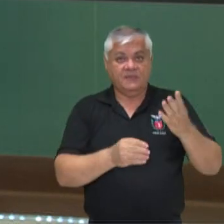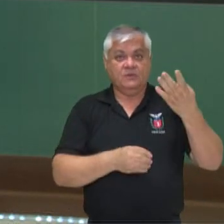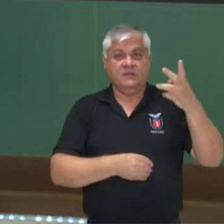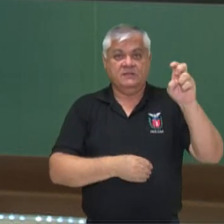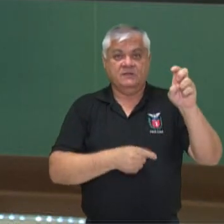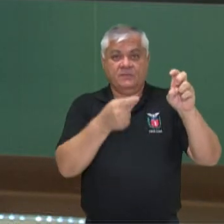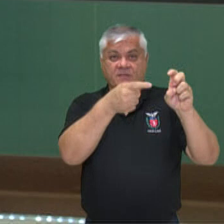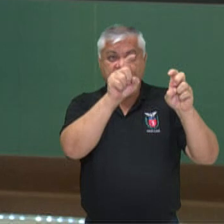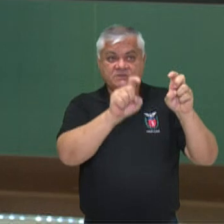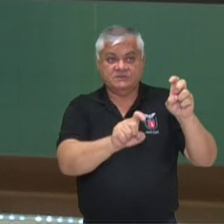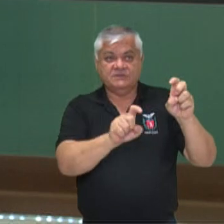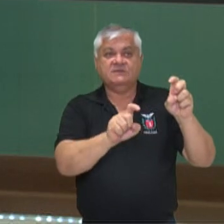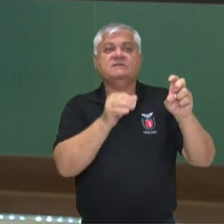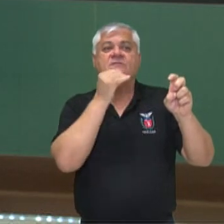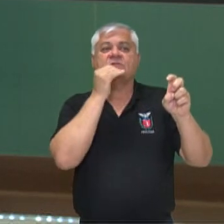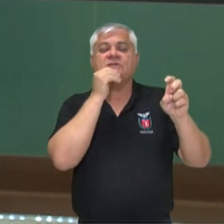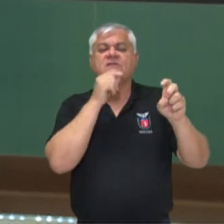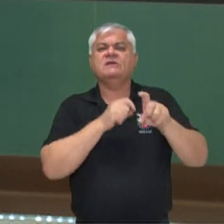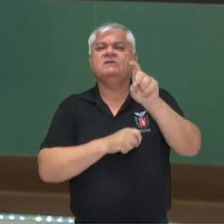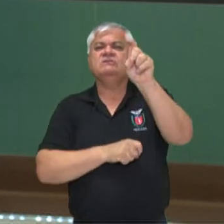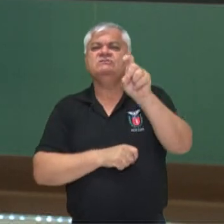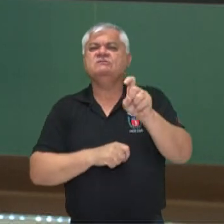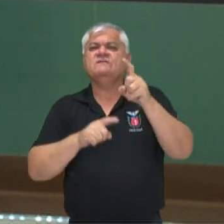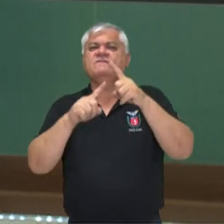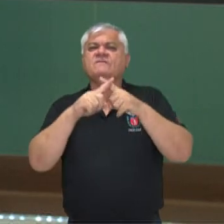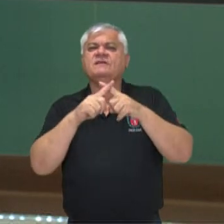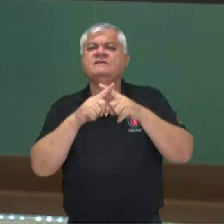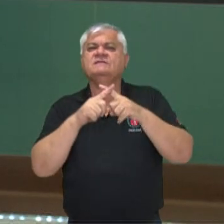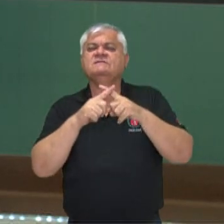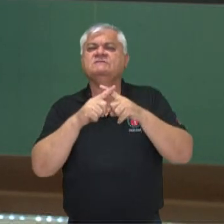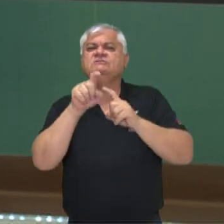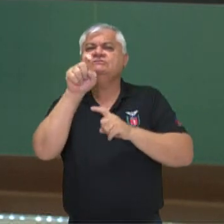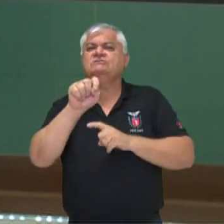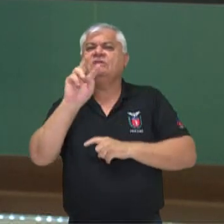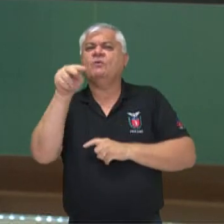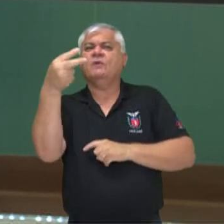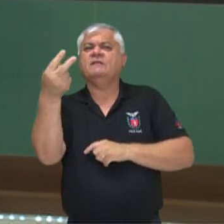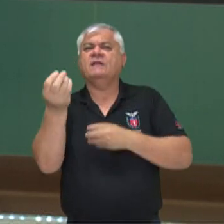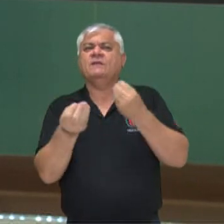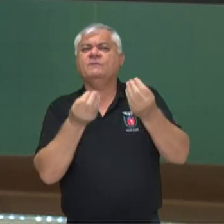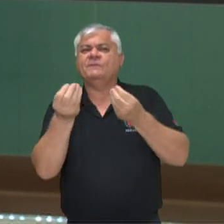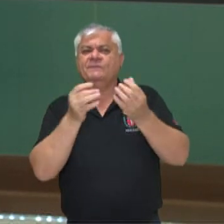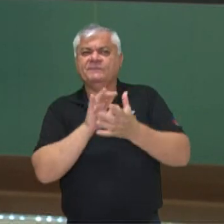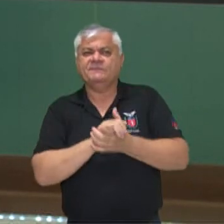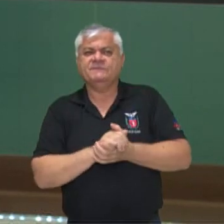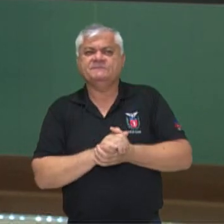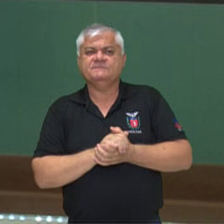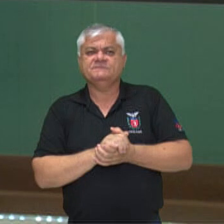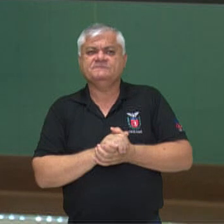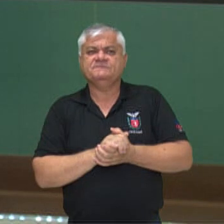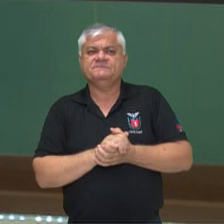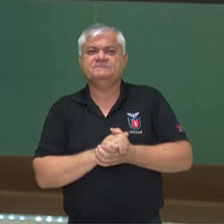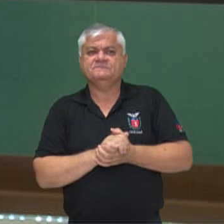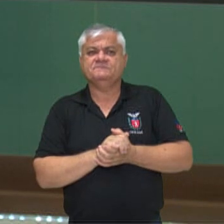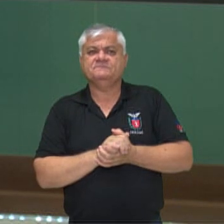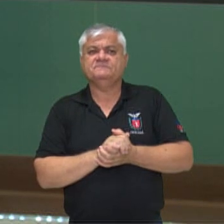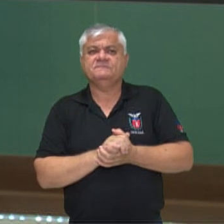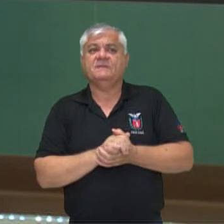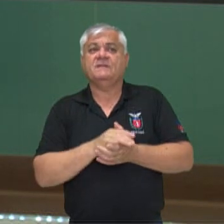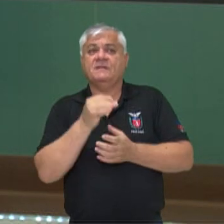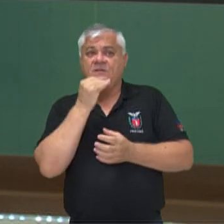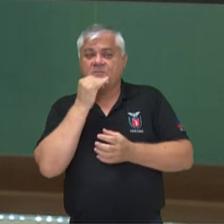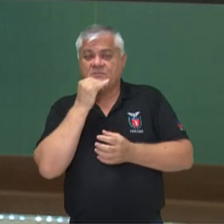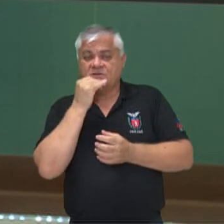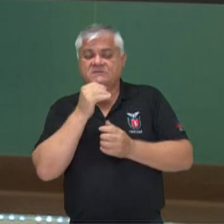resolução, tá? E aqui eu tenho um quadrado, ó, diferença de 2 quadrados. Eu vou resolver esse negócio. Quadrado do primeiro,